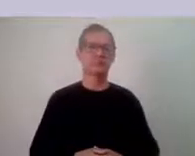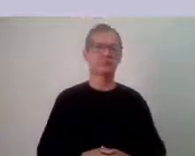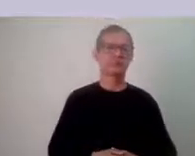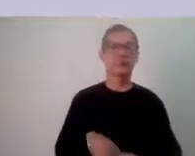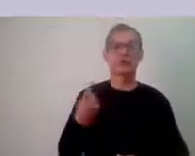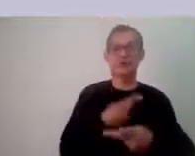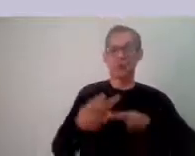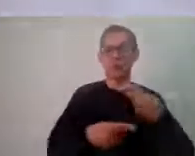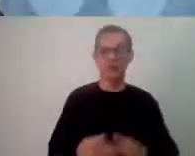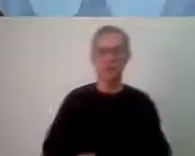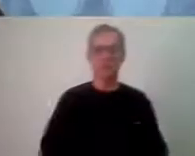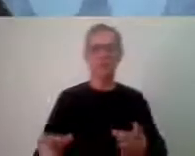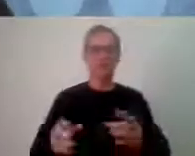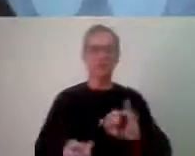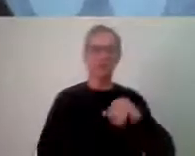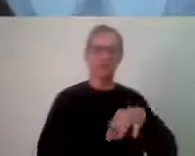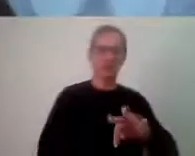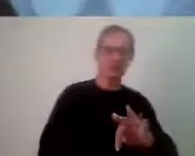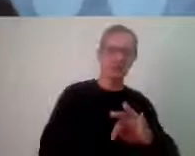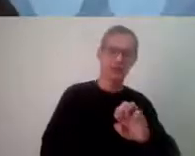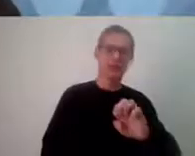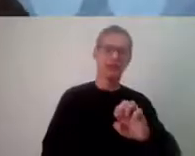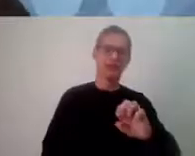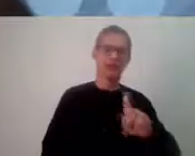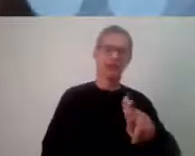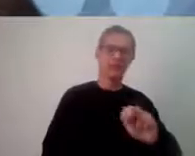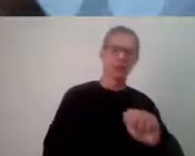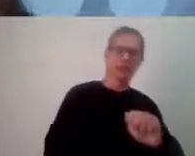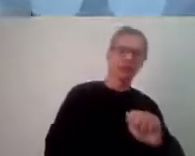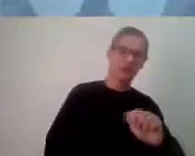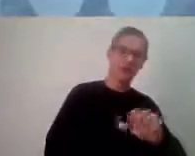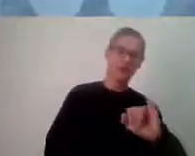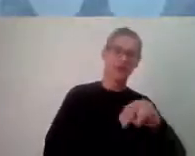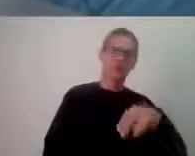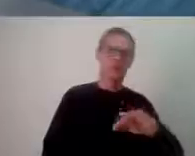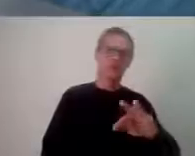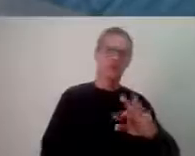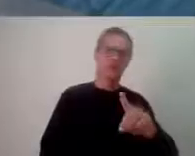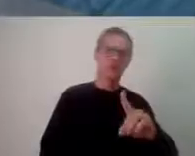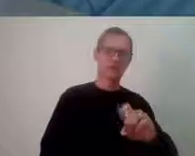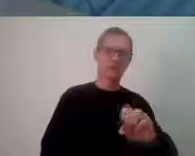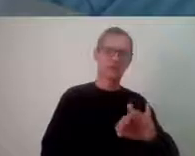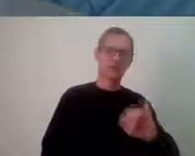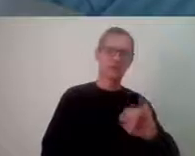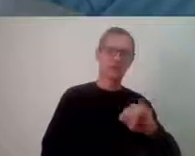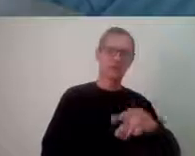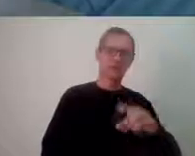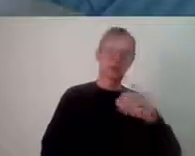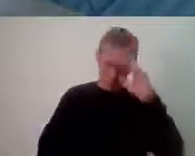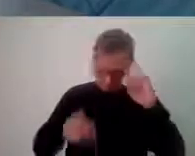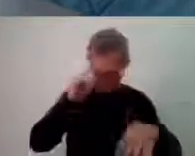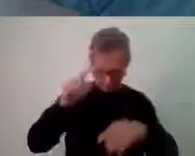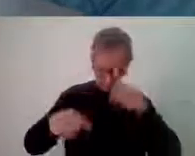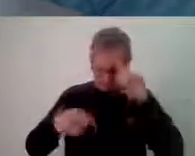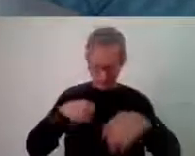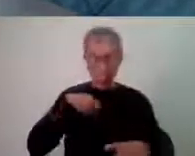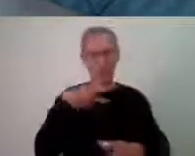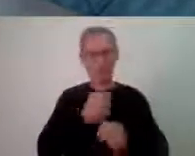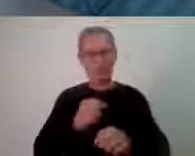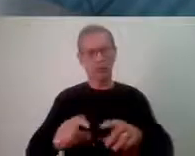Quando nós falamos em integrais indefinidas, vamos lá. Integral indefinida, qual que é a ideia? Eu estou calculando,